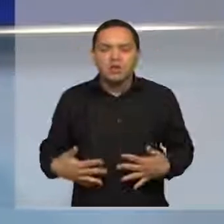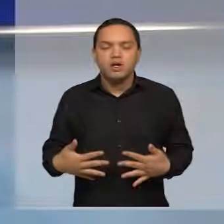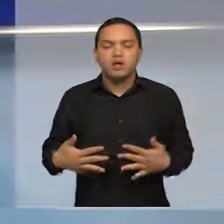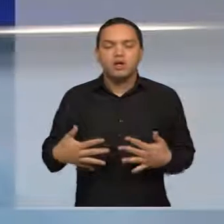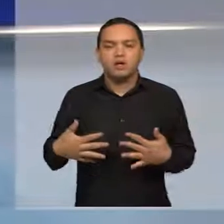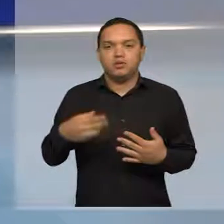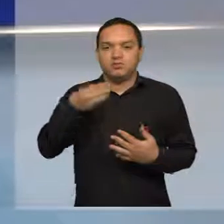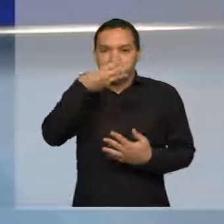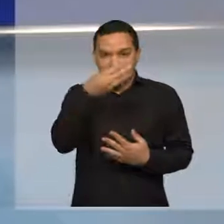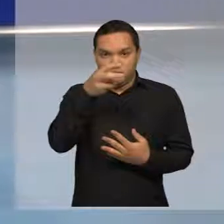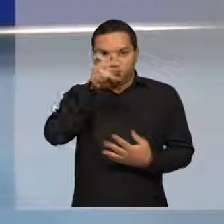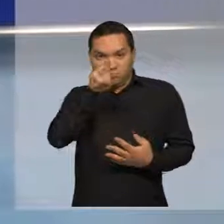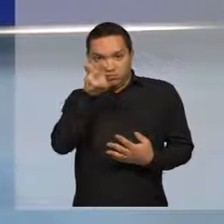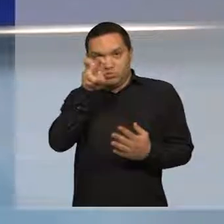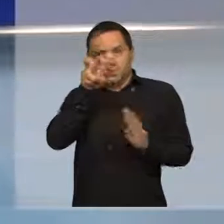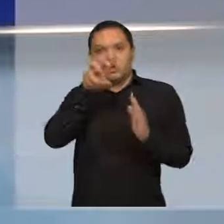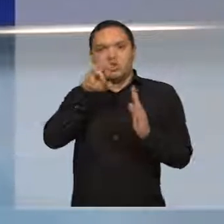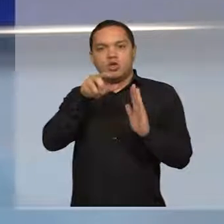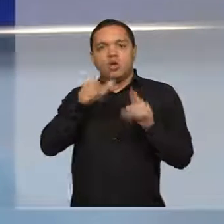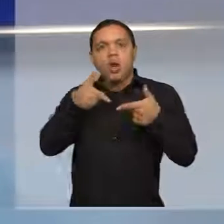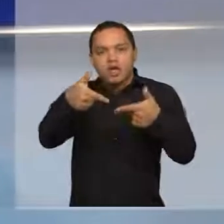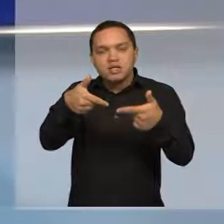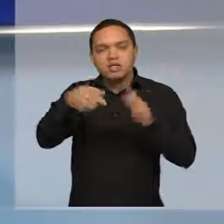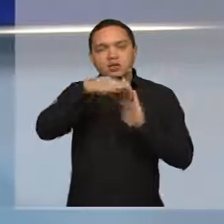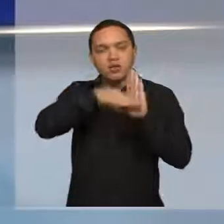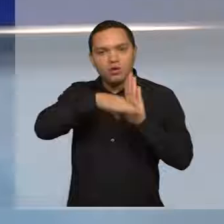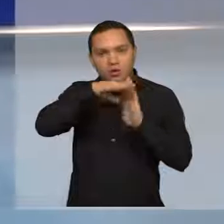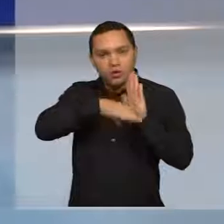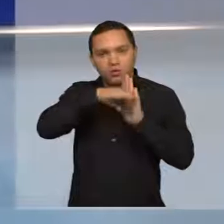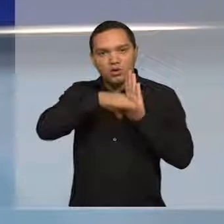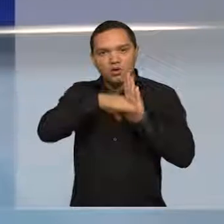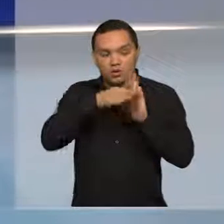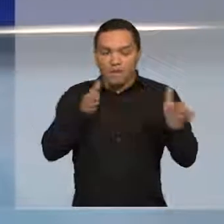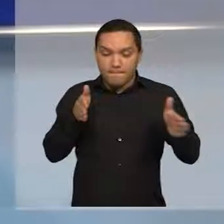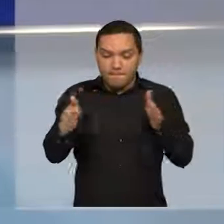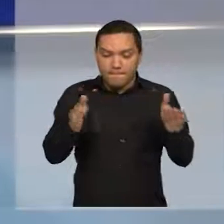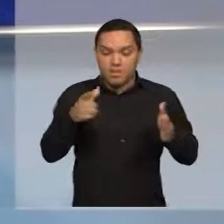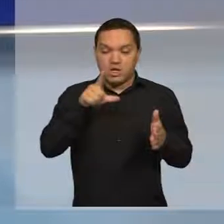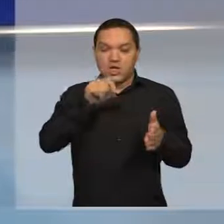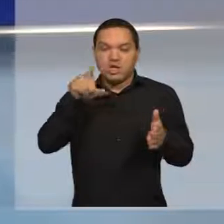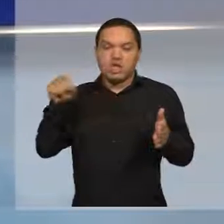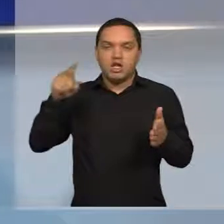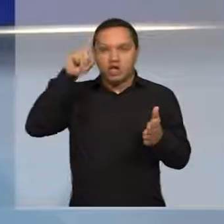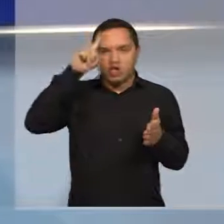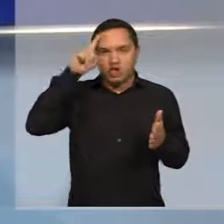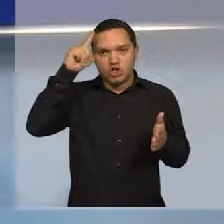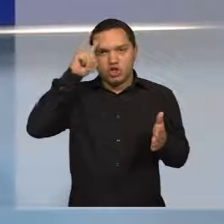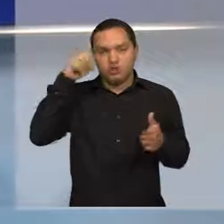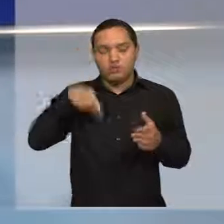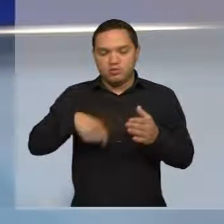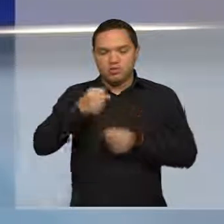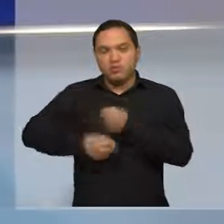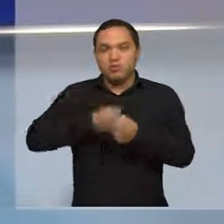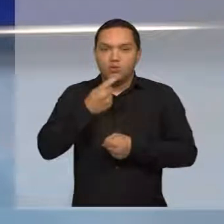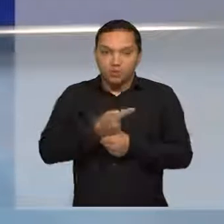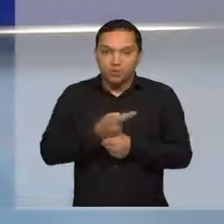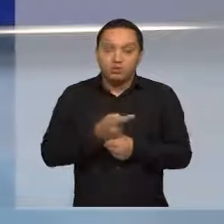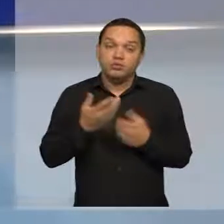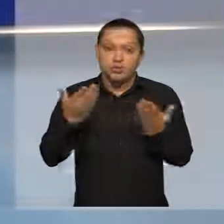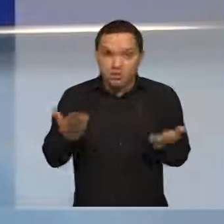lá pelo menos 35 ações para execução nesses 100 primeiros